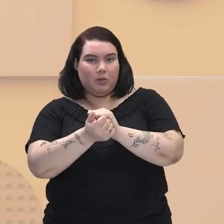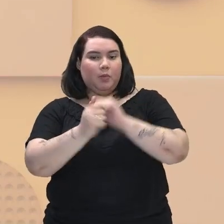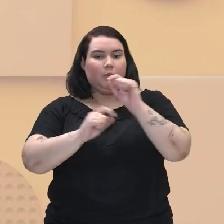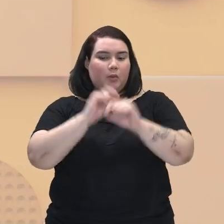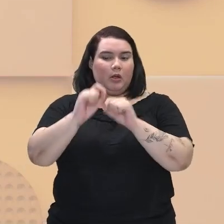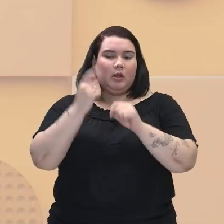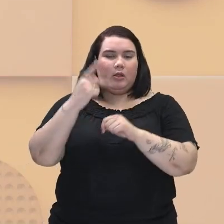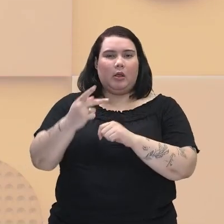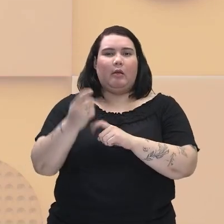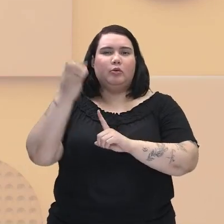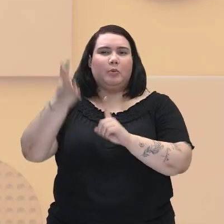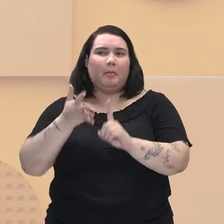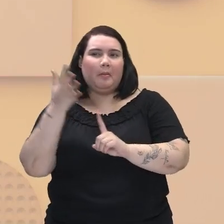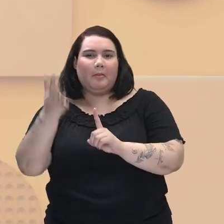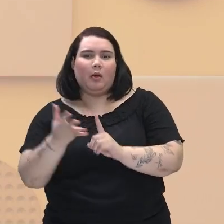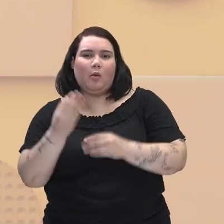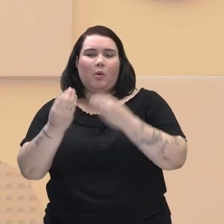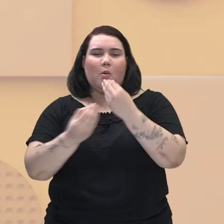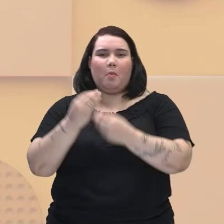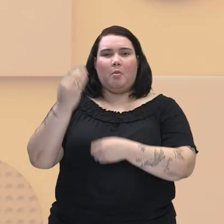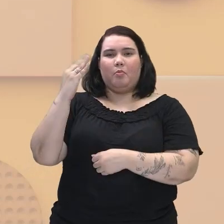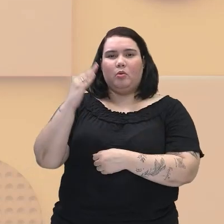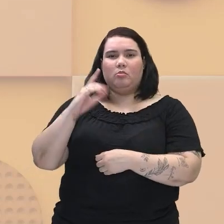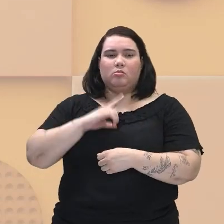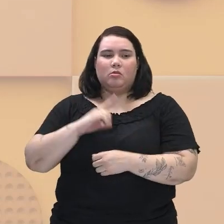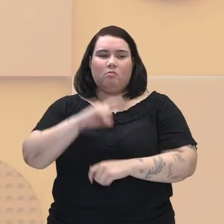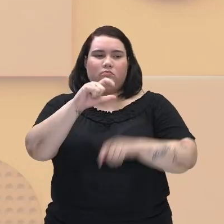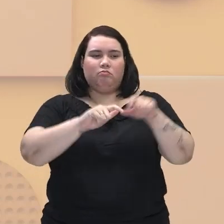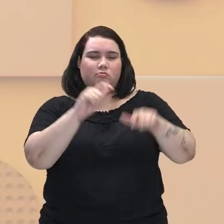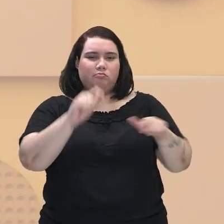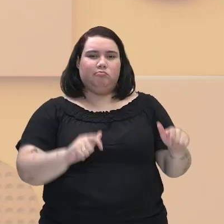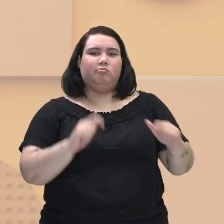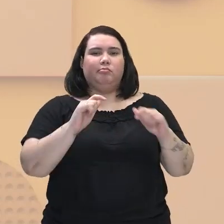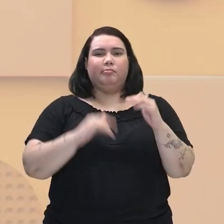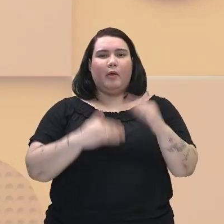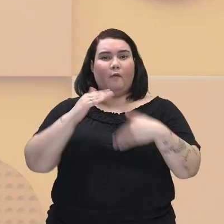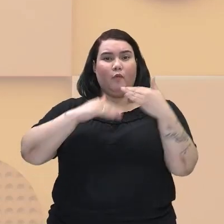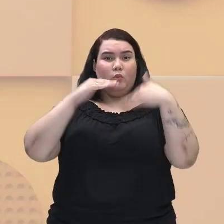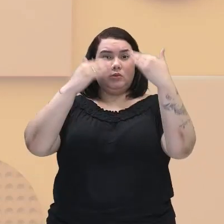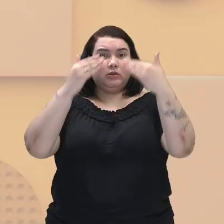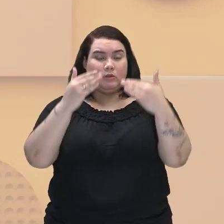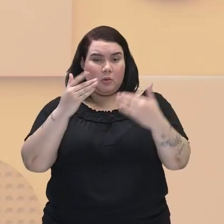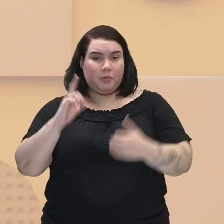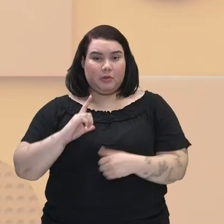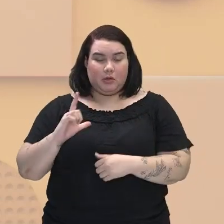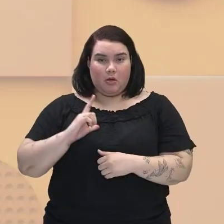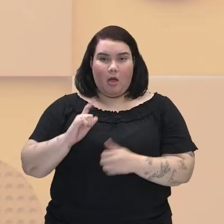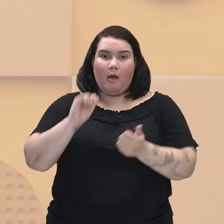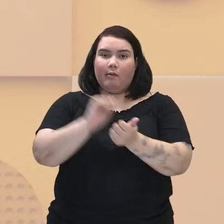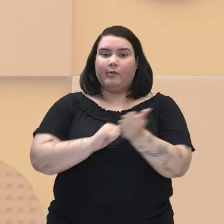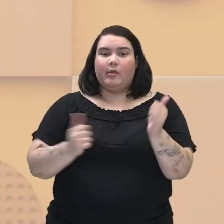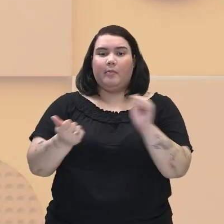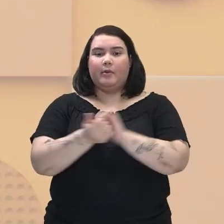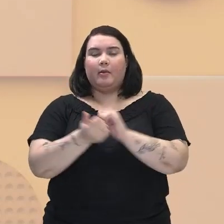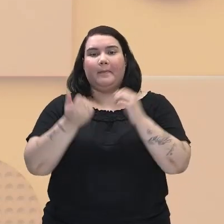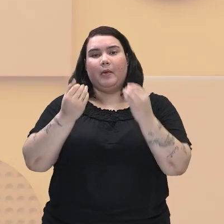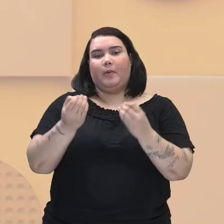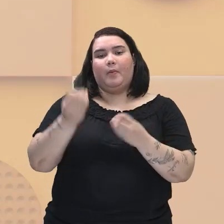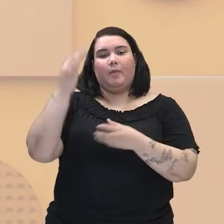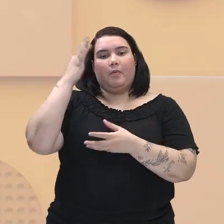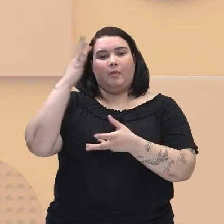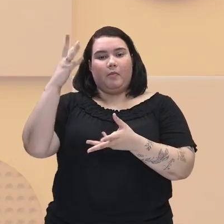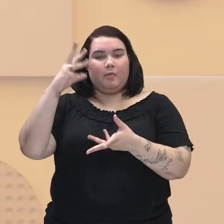de evolução das espécies, vão adaptar para compreender